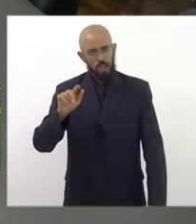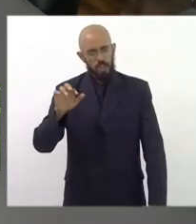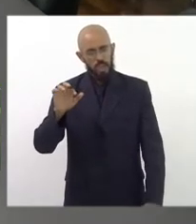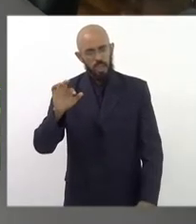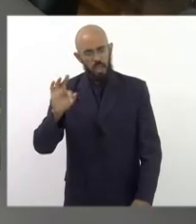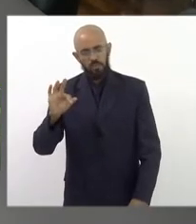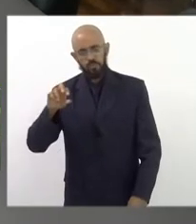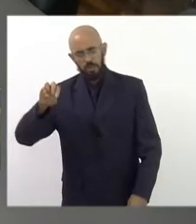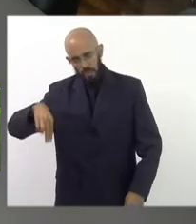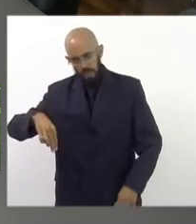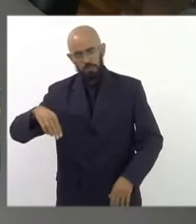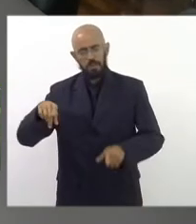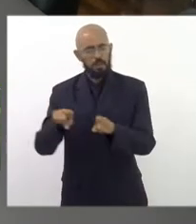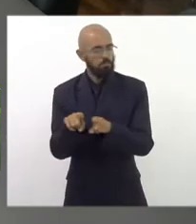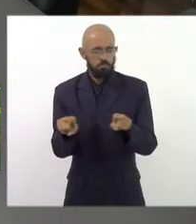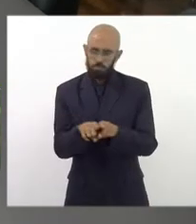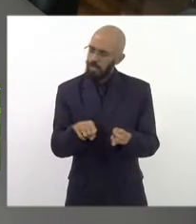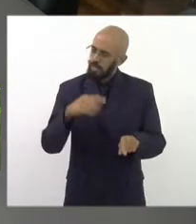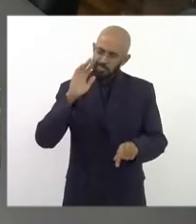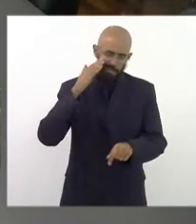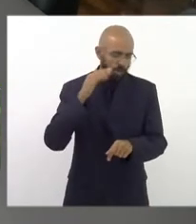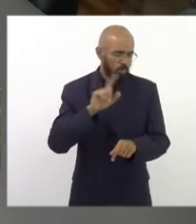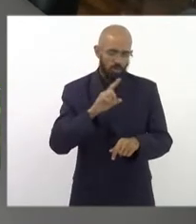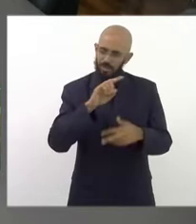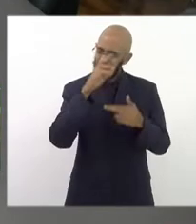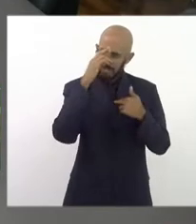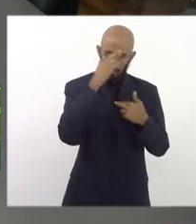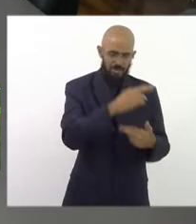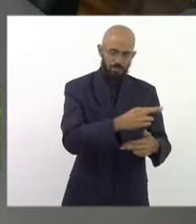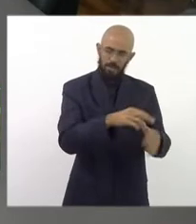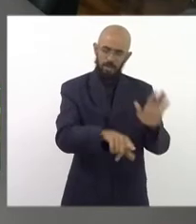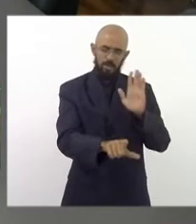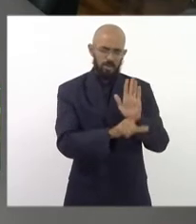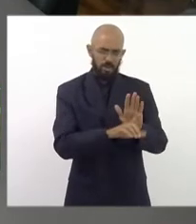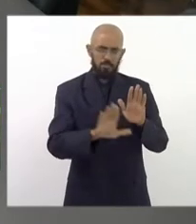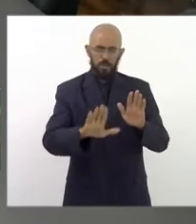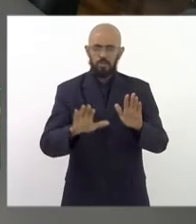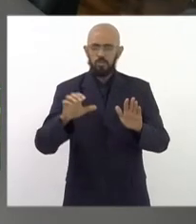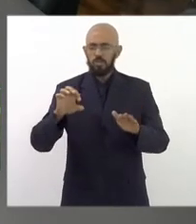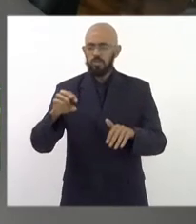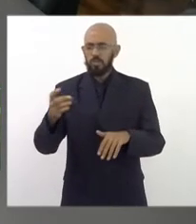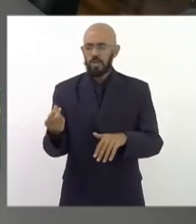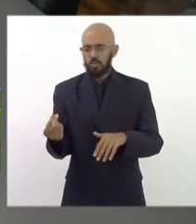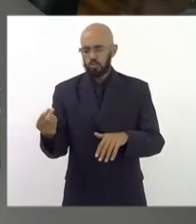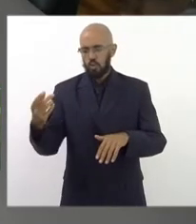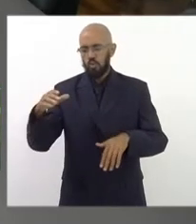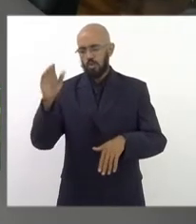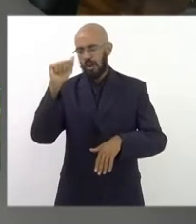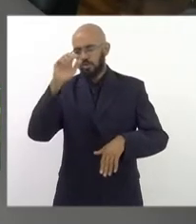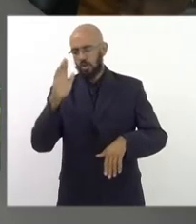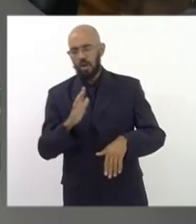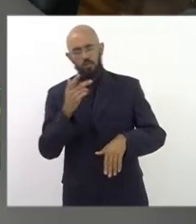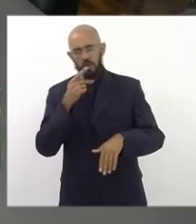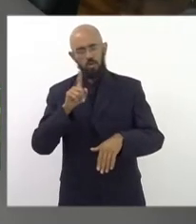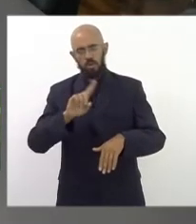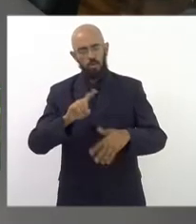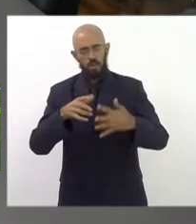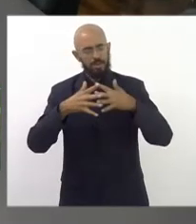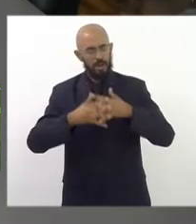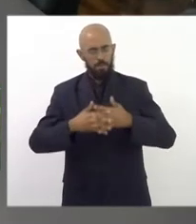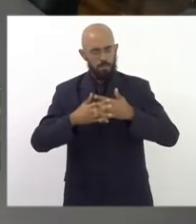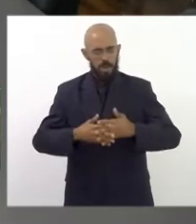lei. O Tesouro Nacional diz que isso não atrapalha em absolutamente nada o plano, portanto, o plano